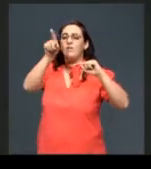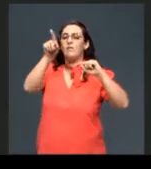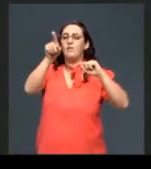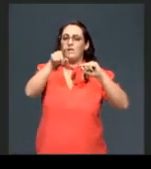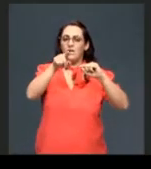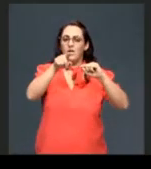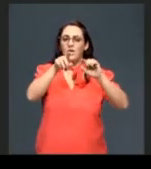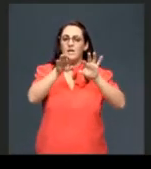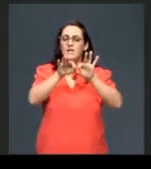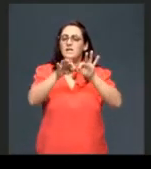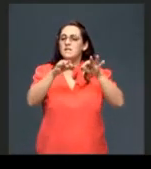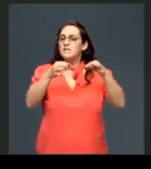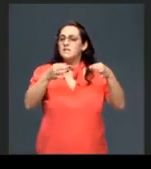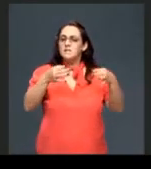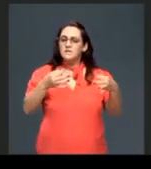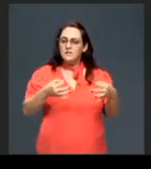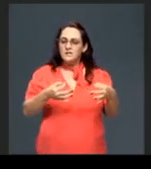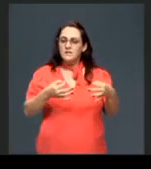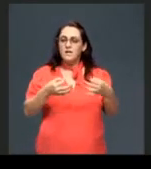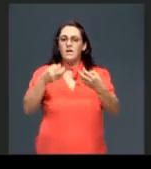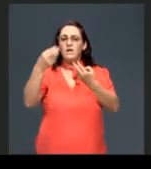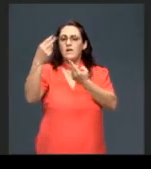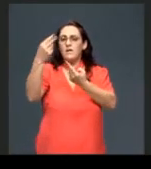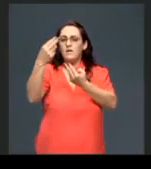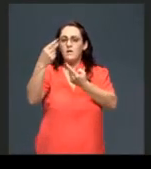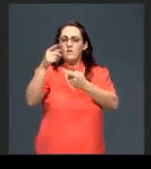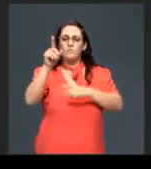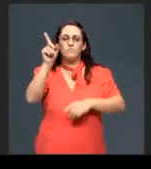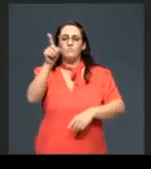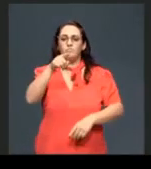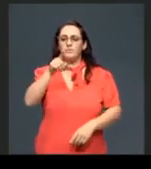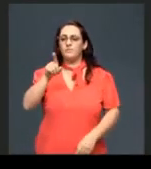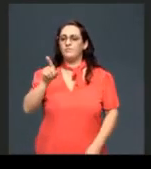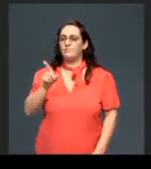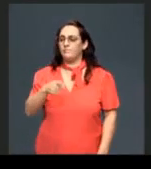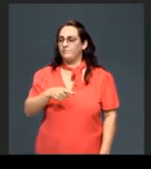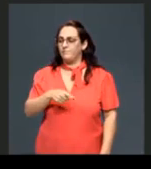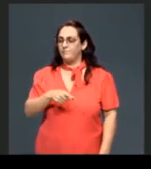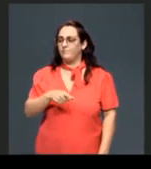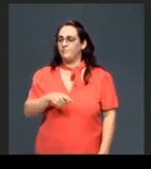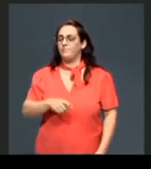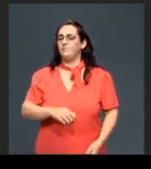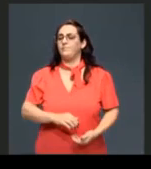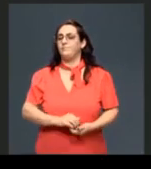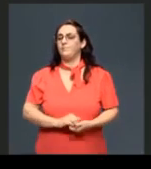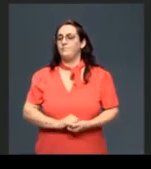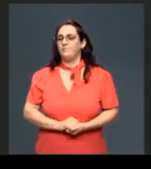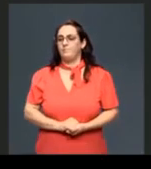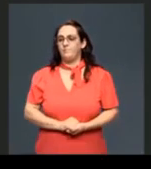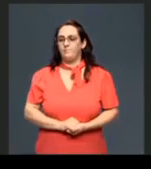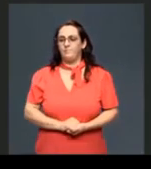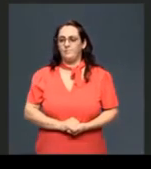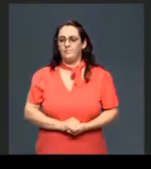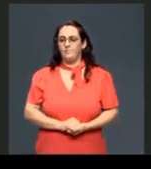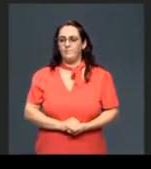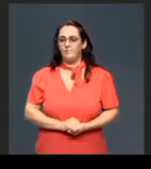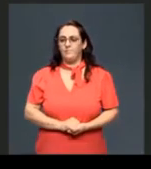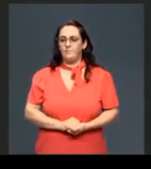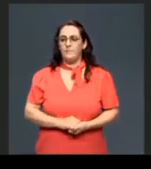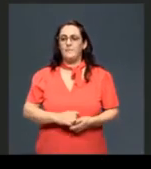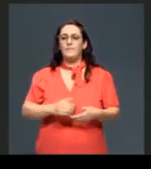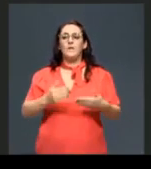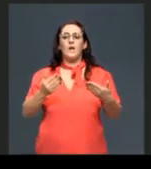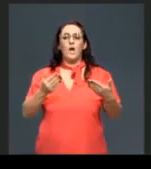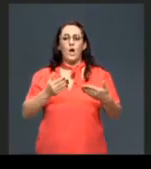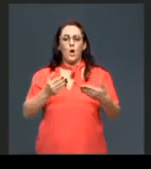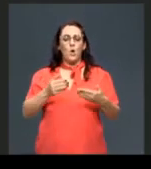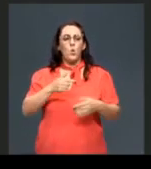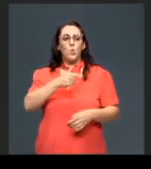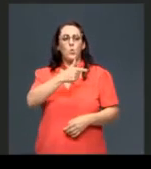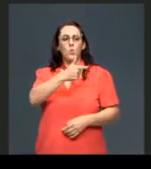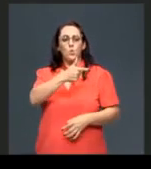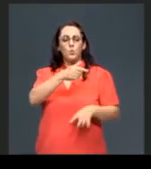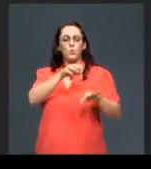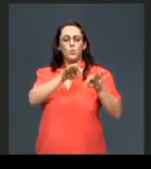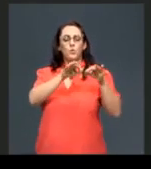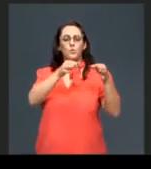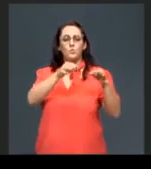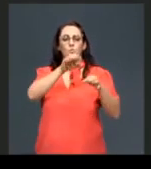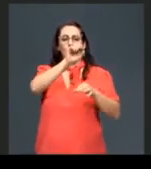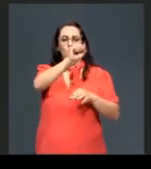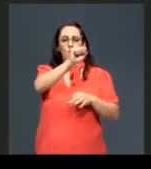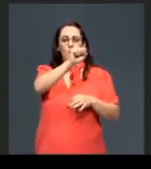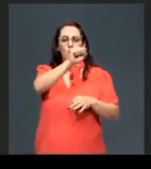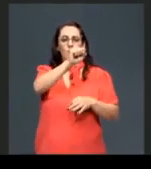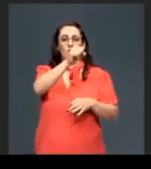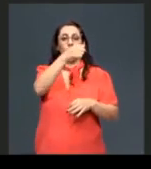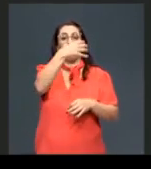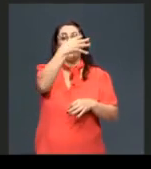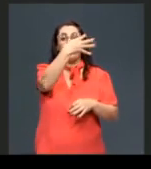nós vamos simplificar. 6 fatorial simplificado com 6 fatorial. O 2 nós vamos simplificar com 8,